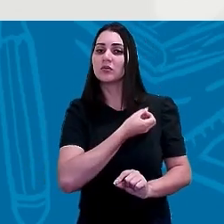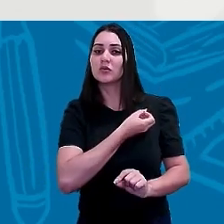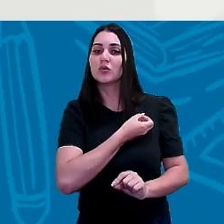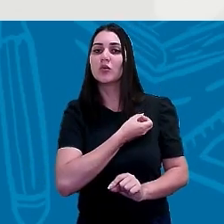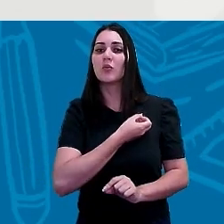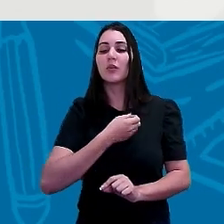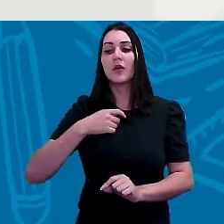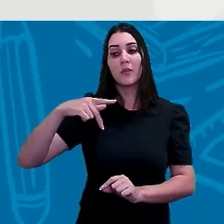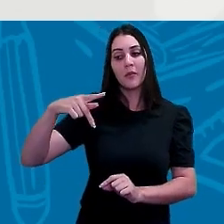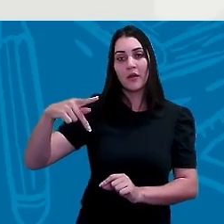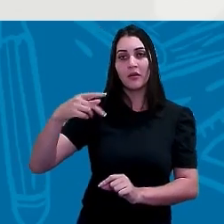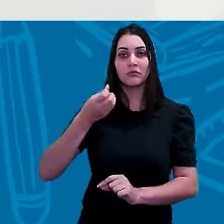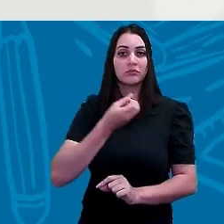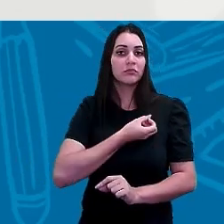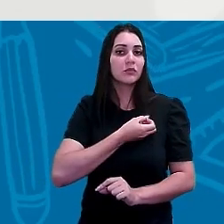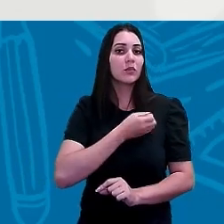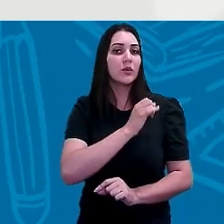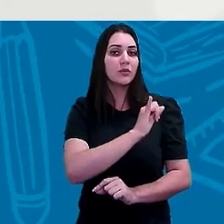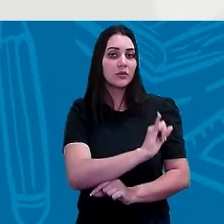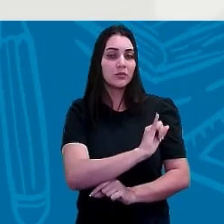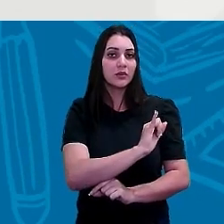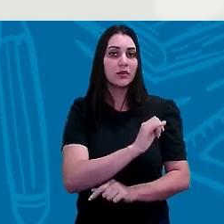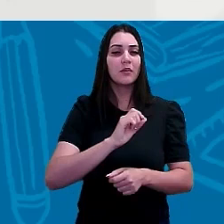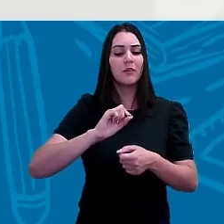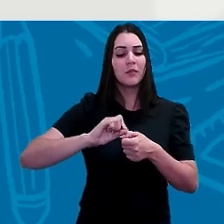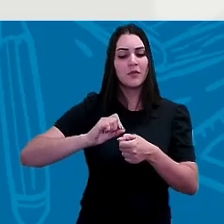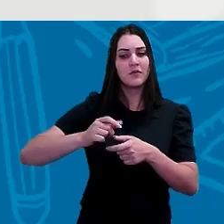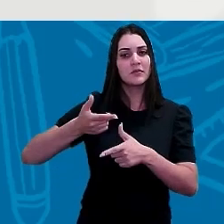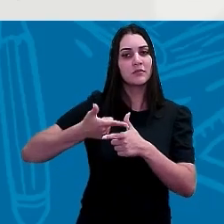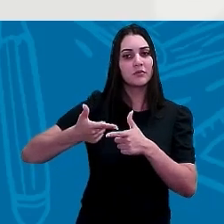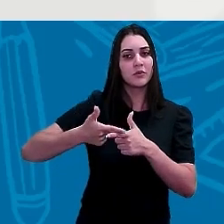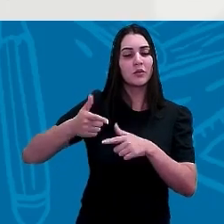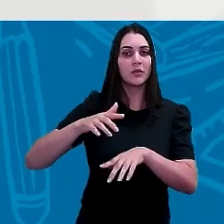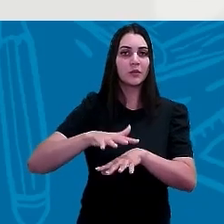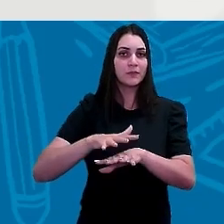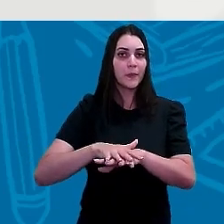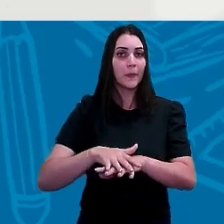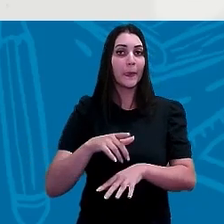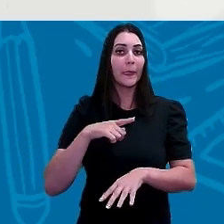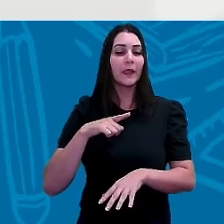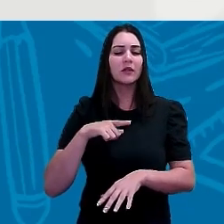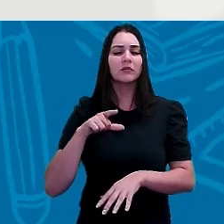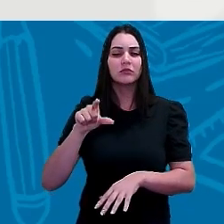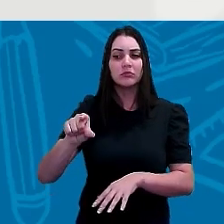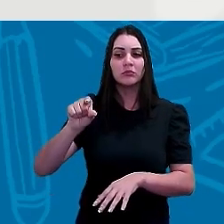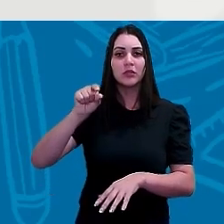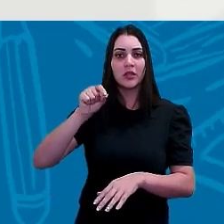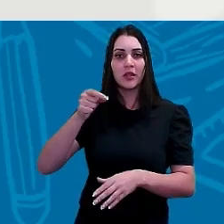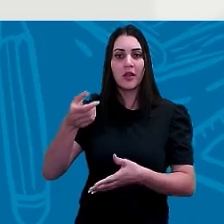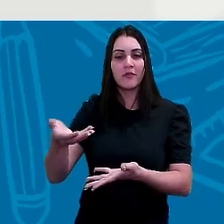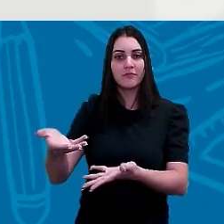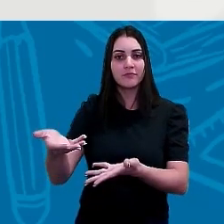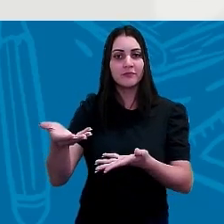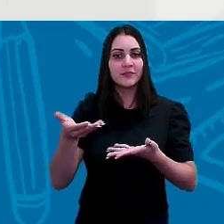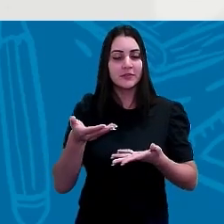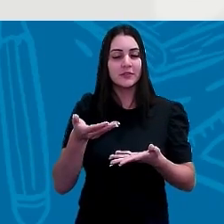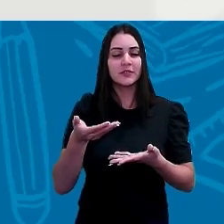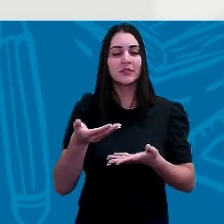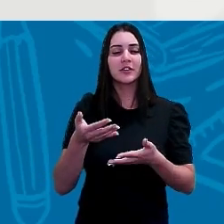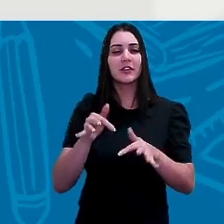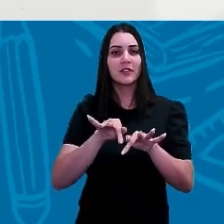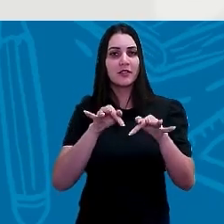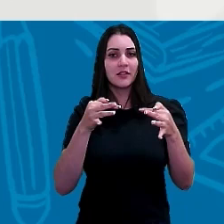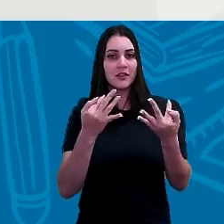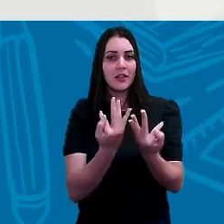número ímpar, tá bom? E para fazer o probleminha de matemática, eu peguei aquela visita da família real, tá? Que